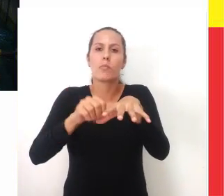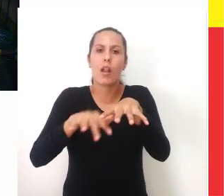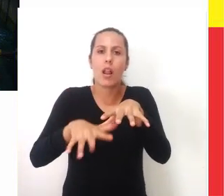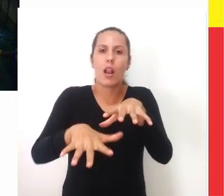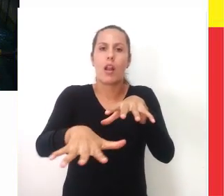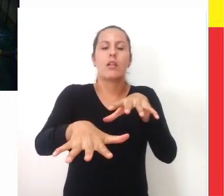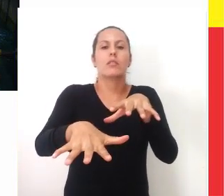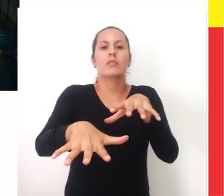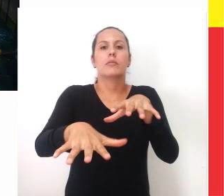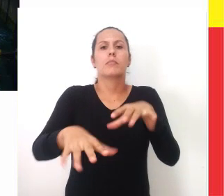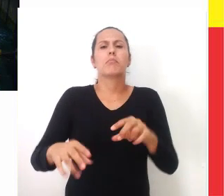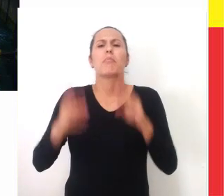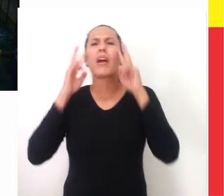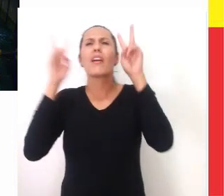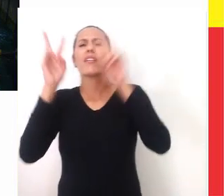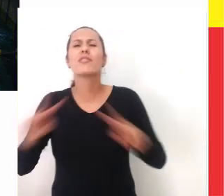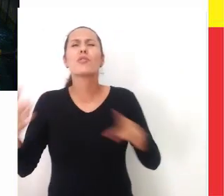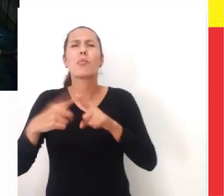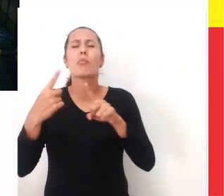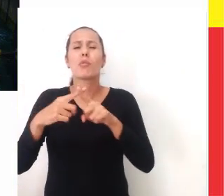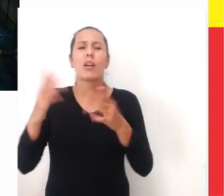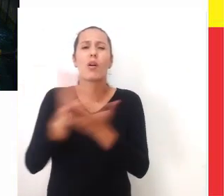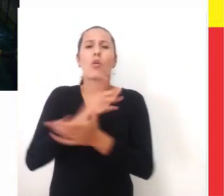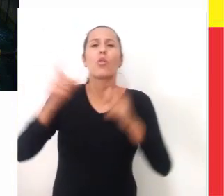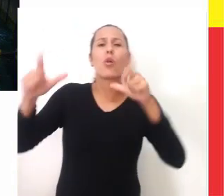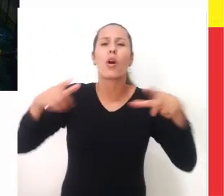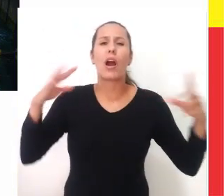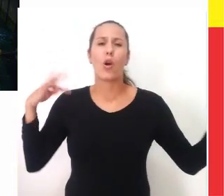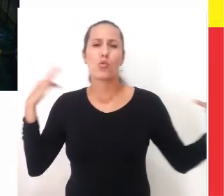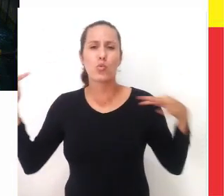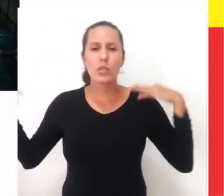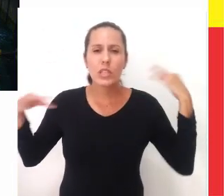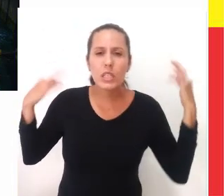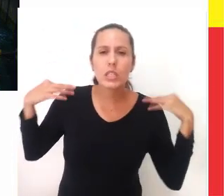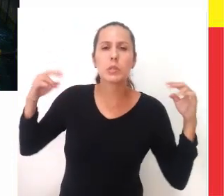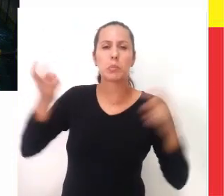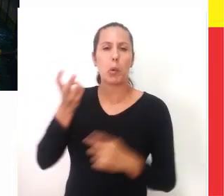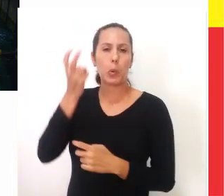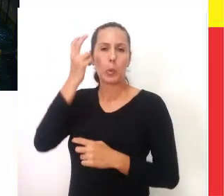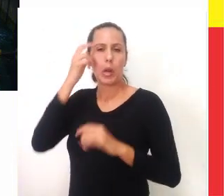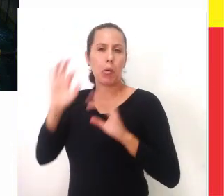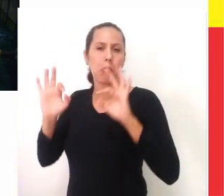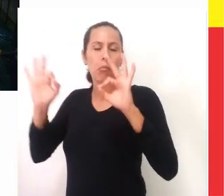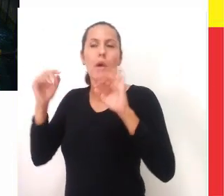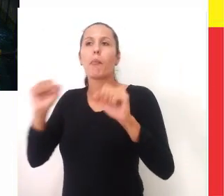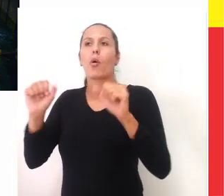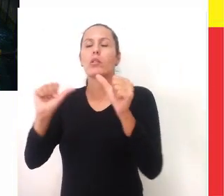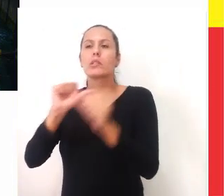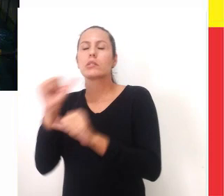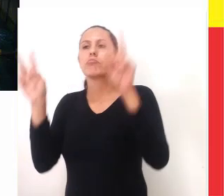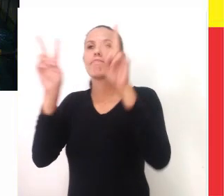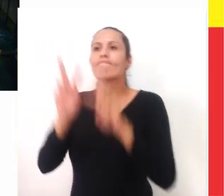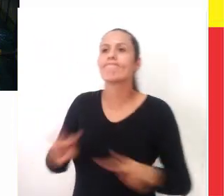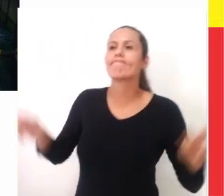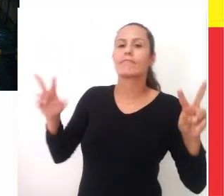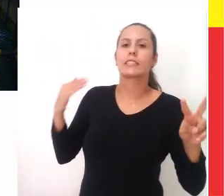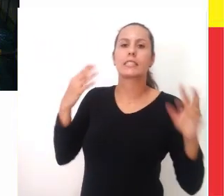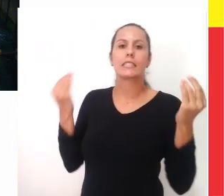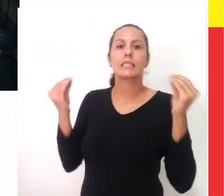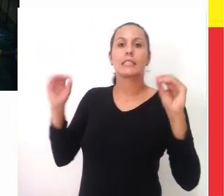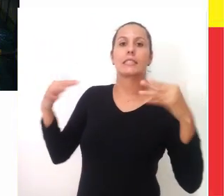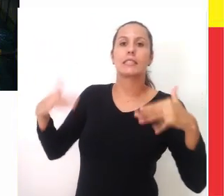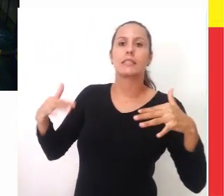E poluição visual, por quê? Pode também modificar paisagens turísticas e